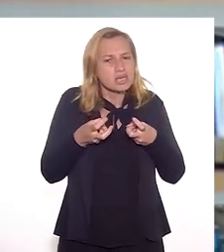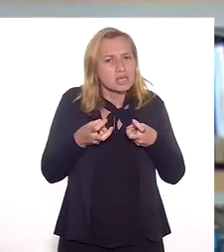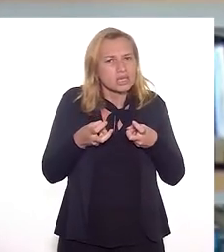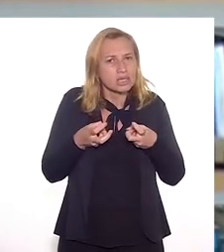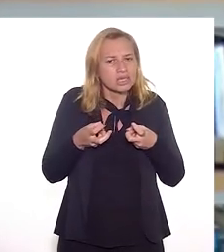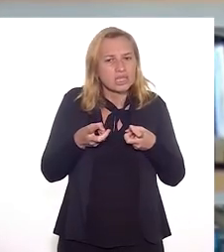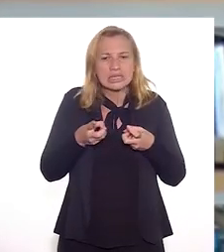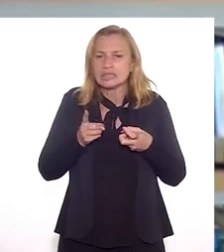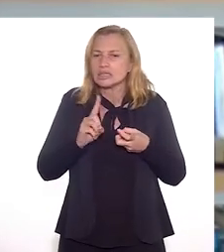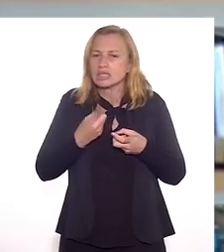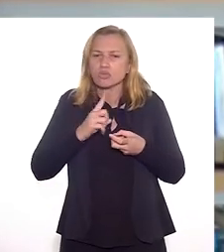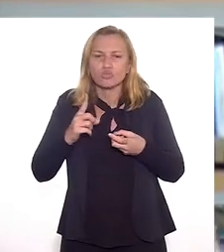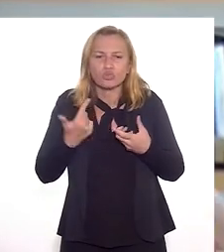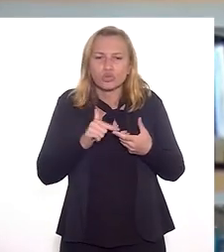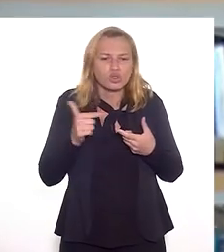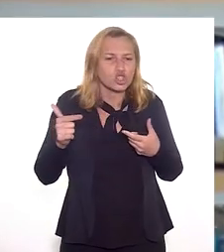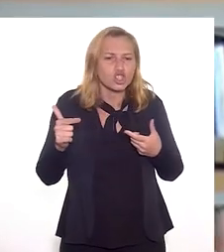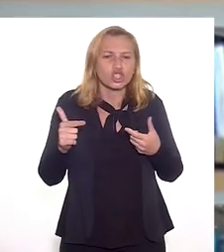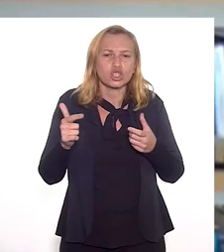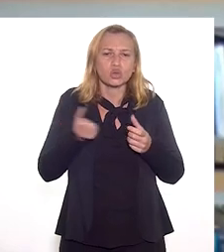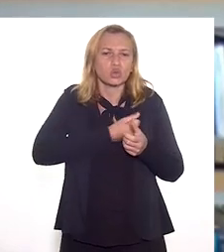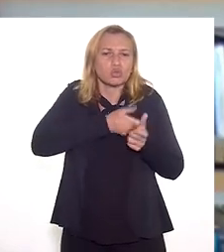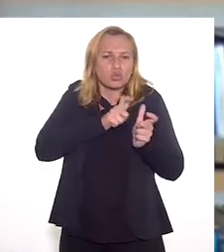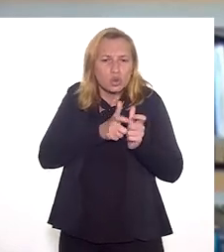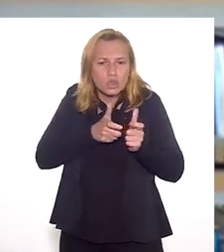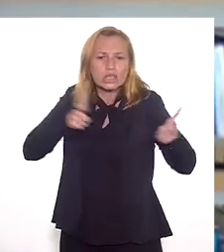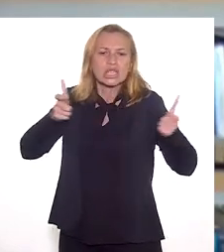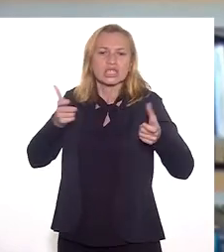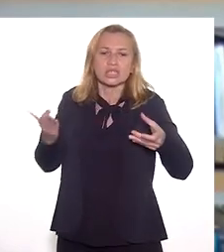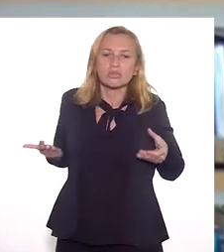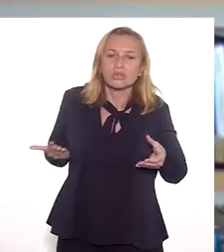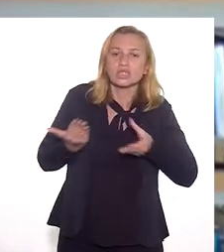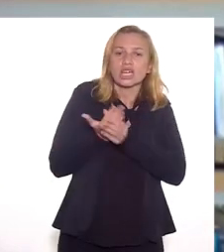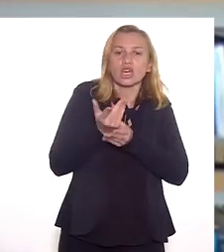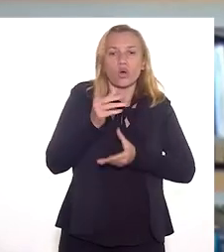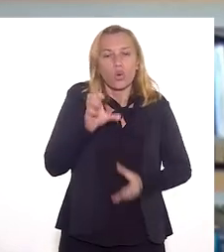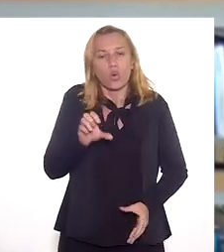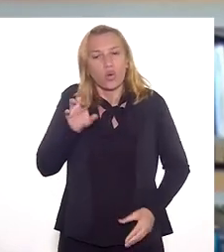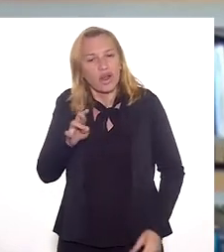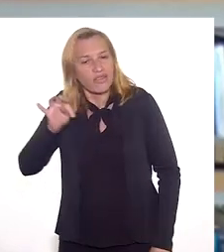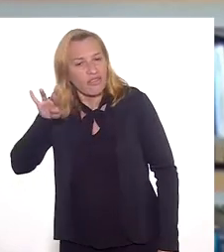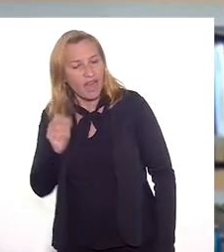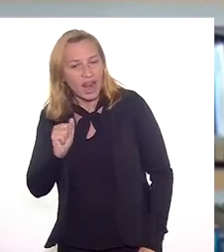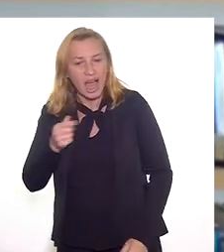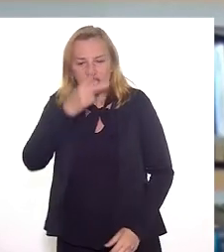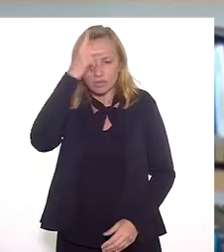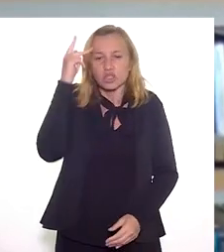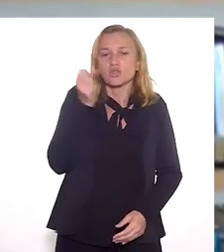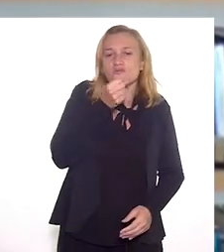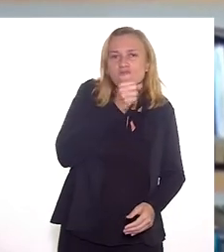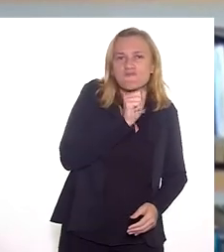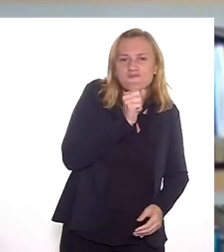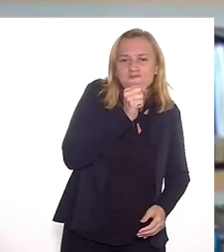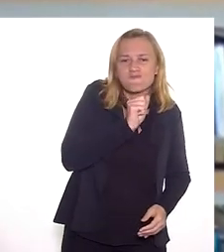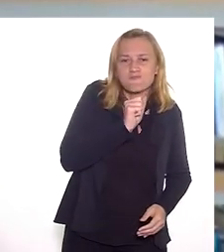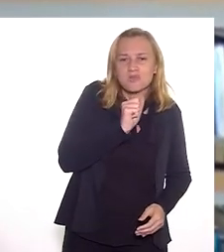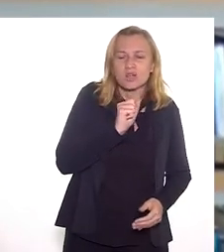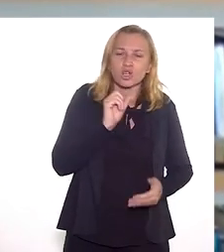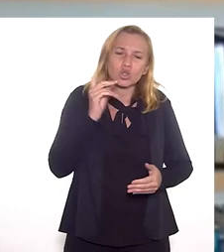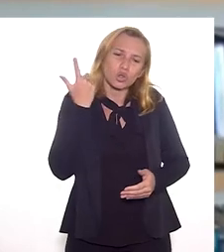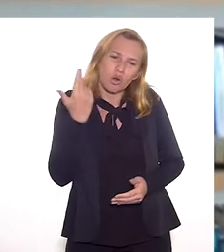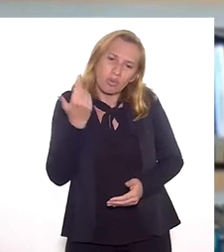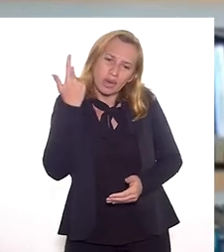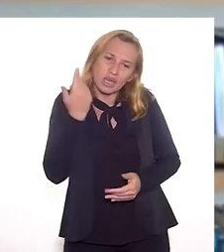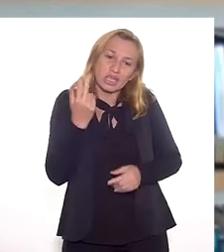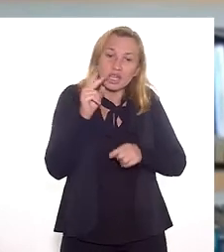percebia que não havia um grande número de processos de curatela, porque as pessoas envelheciam,